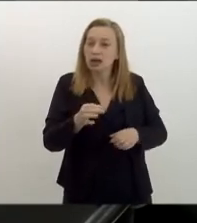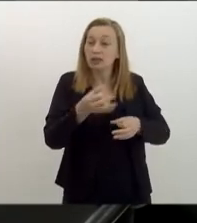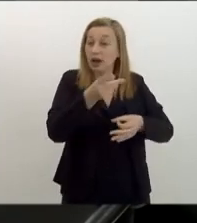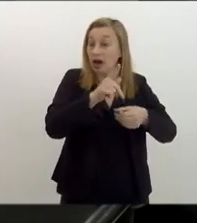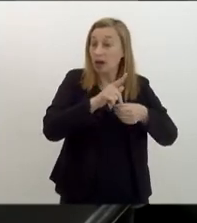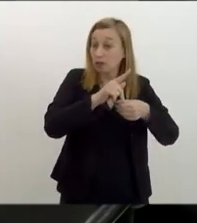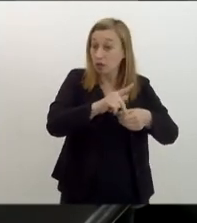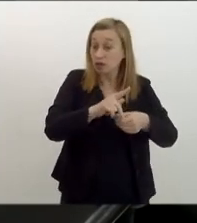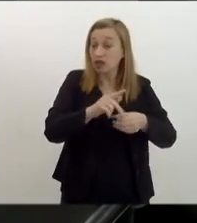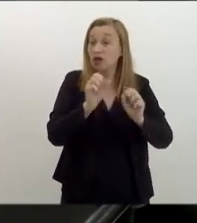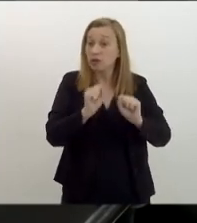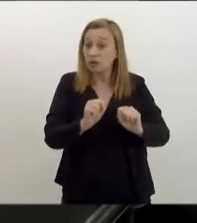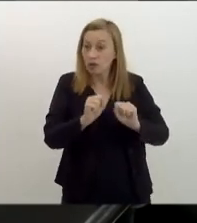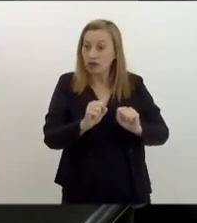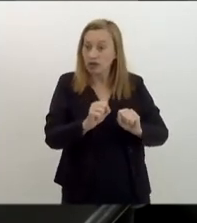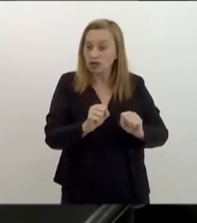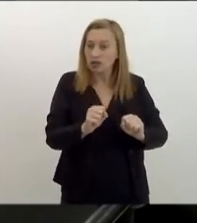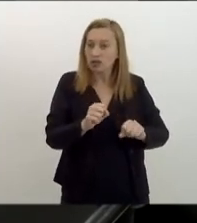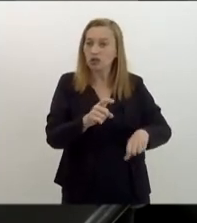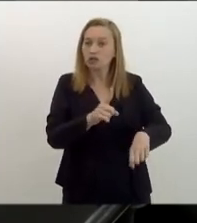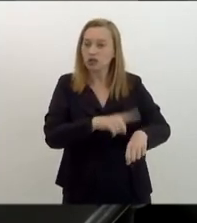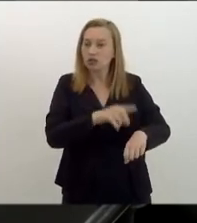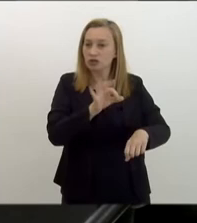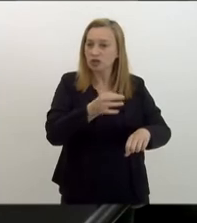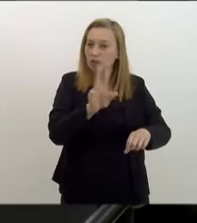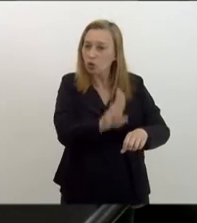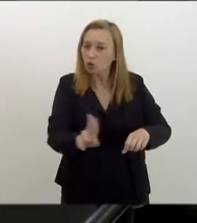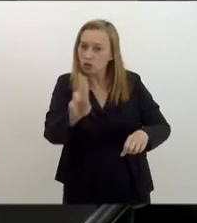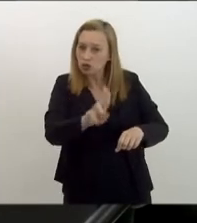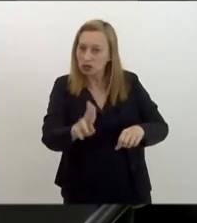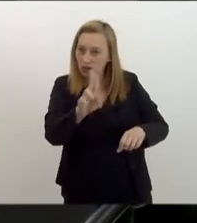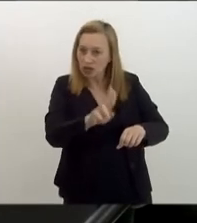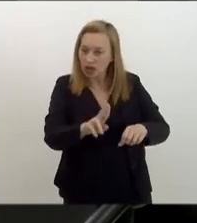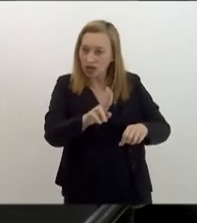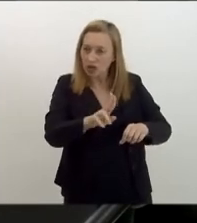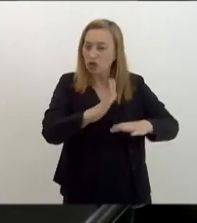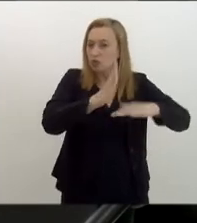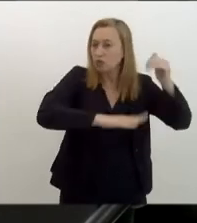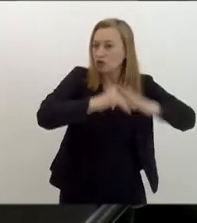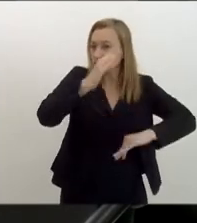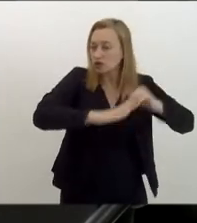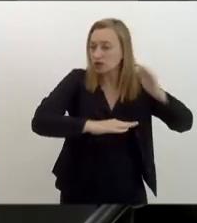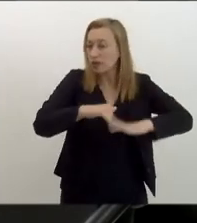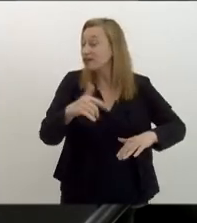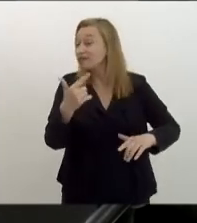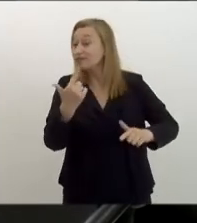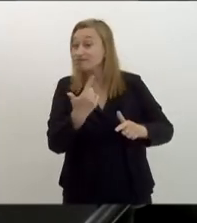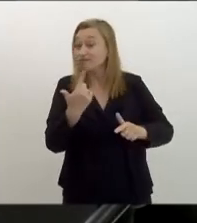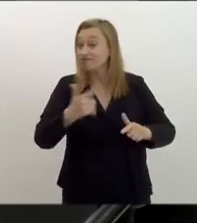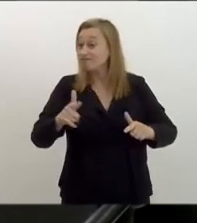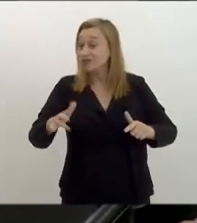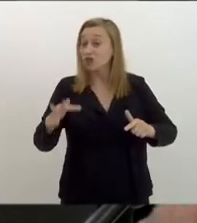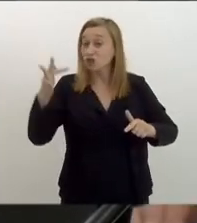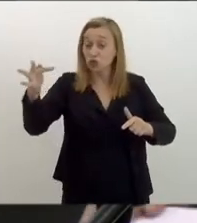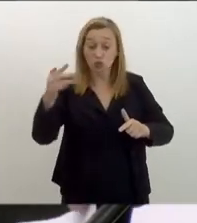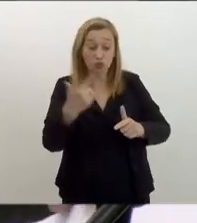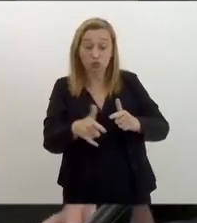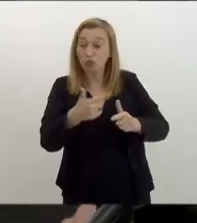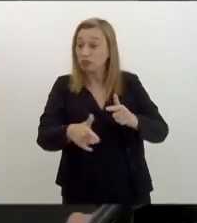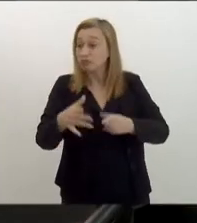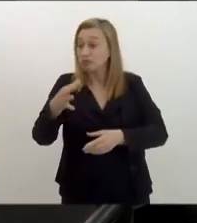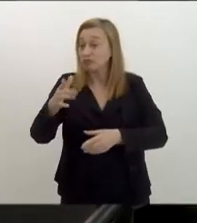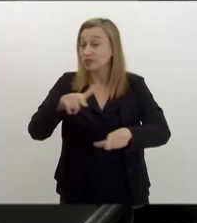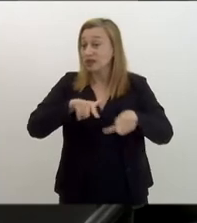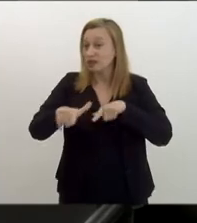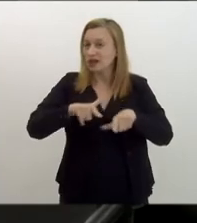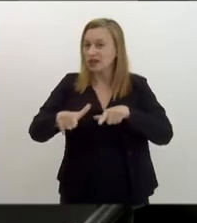a gente possa fazer uma utilização de uma carreira sem criar um problema trabalhista que vá no jogar